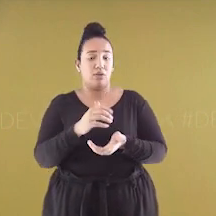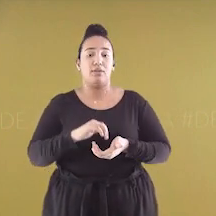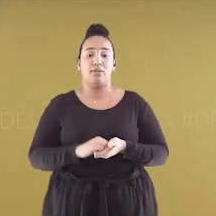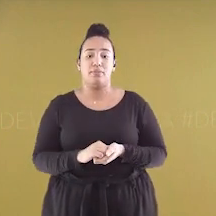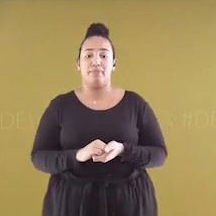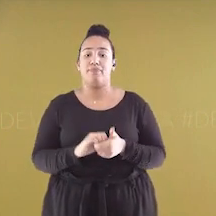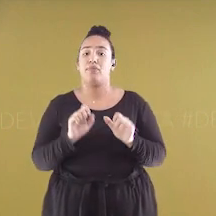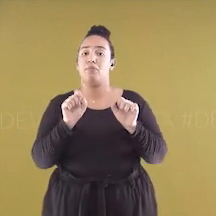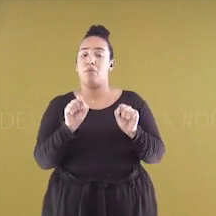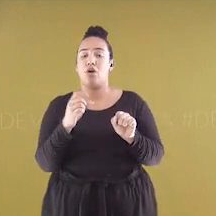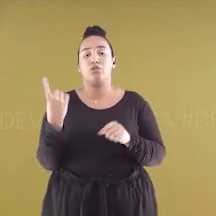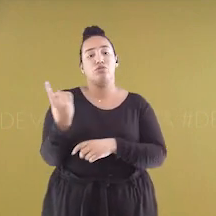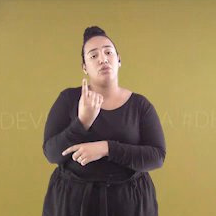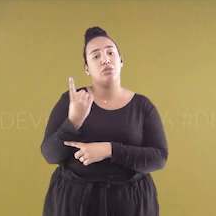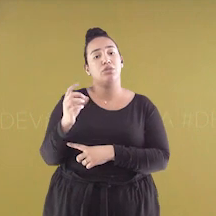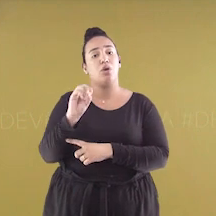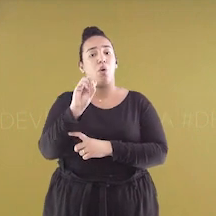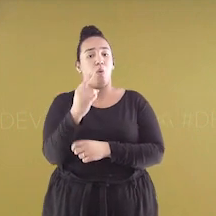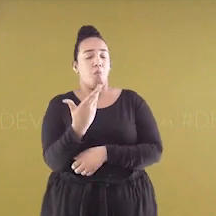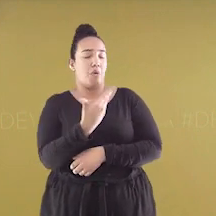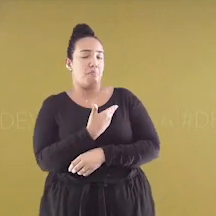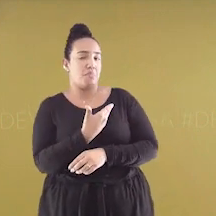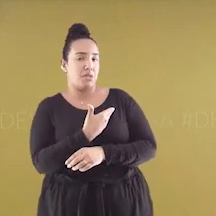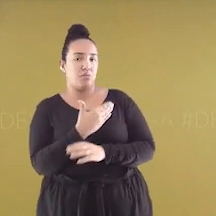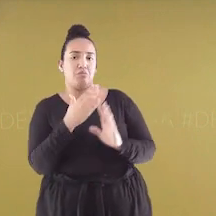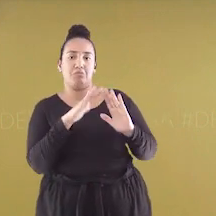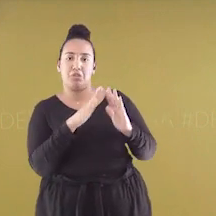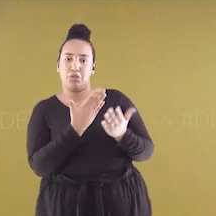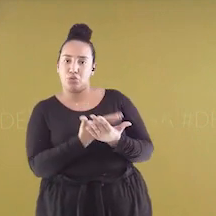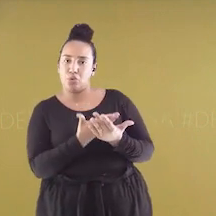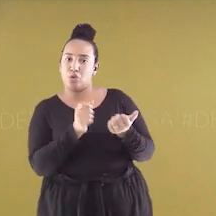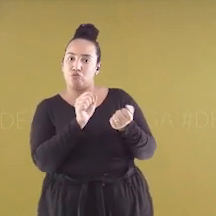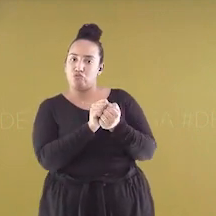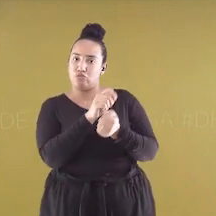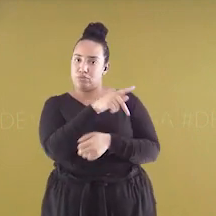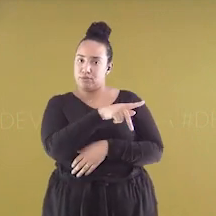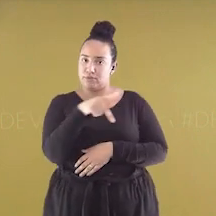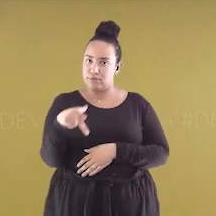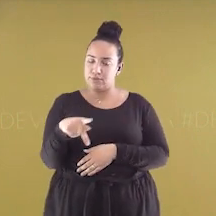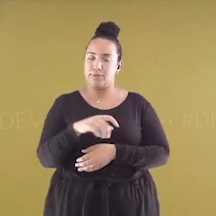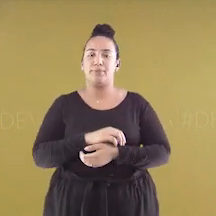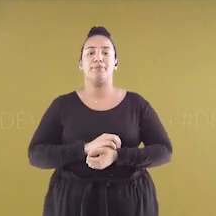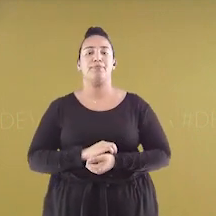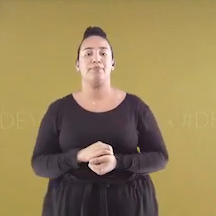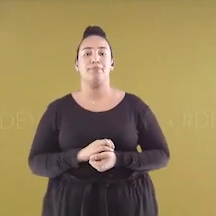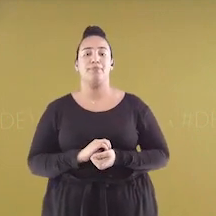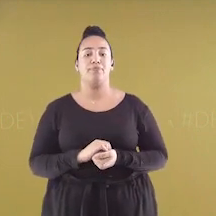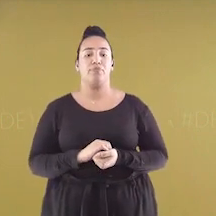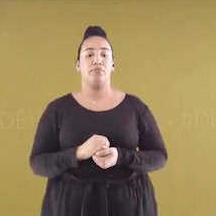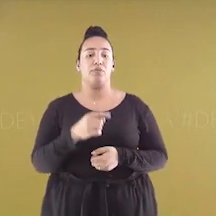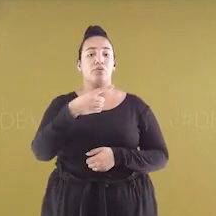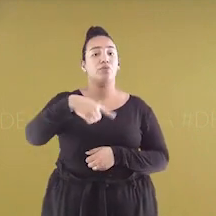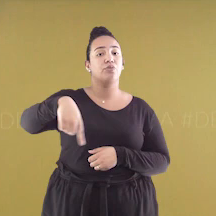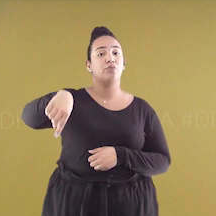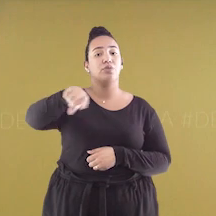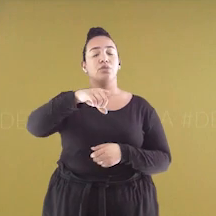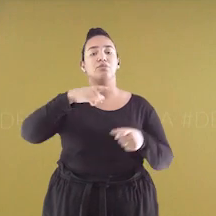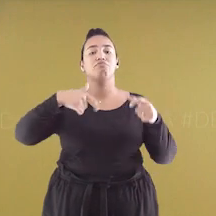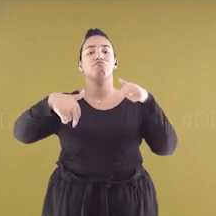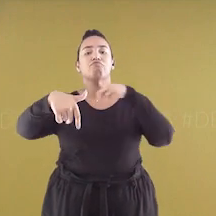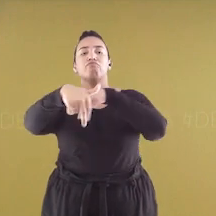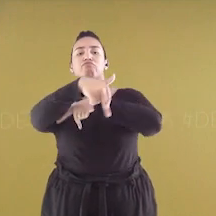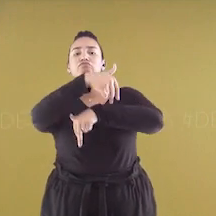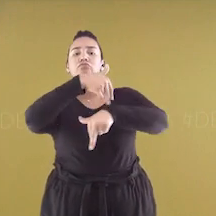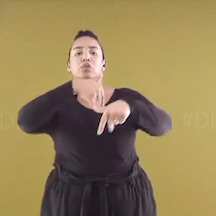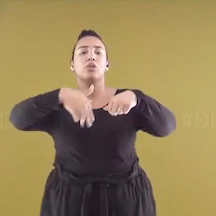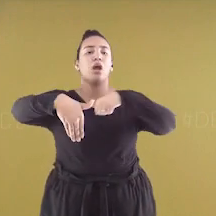pode ser feita sozinho ou com seus colegas de sala, acompanhados do seu professor. Quando você estiver